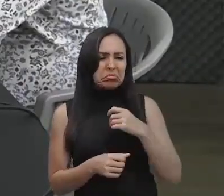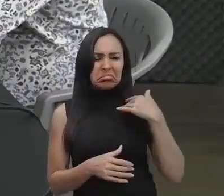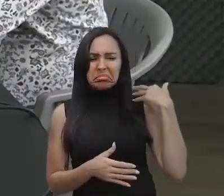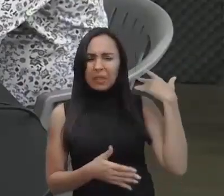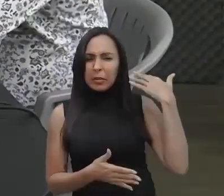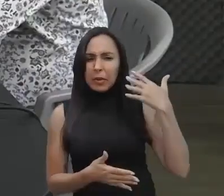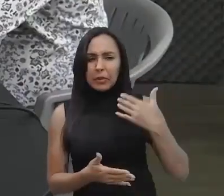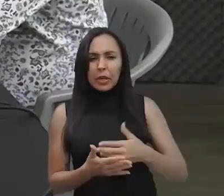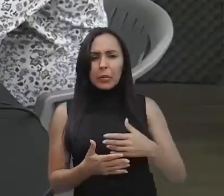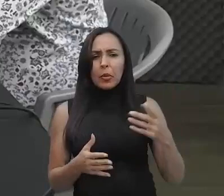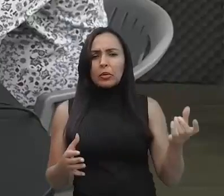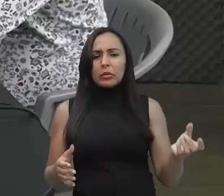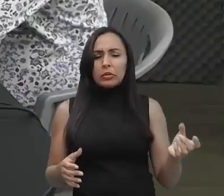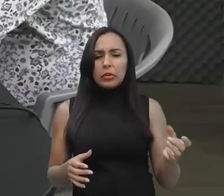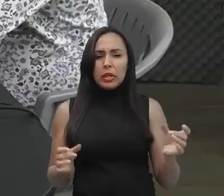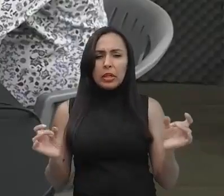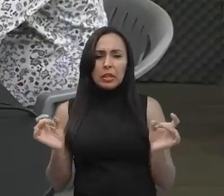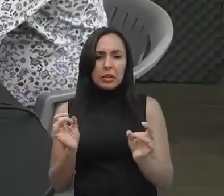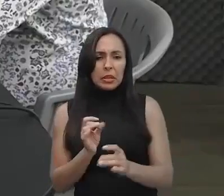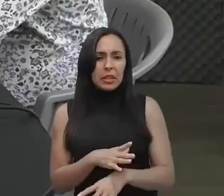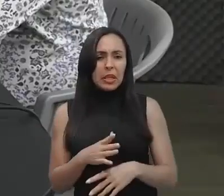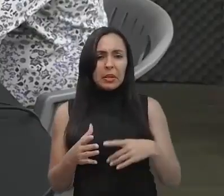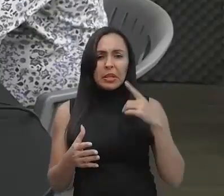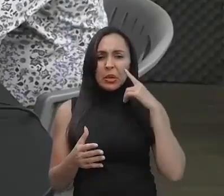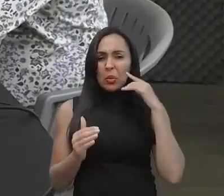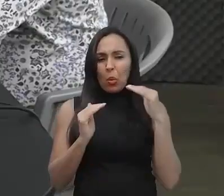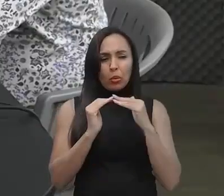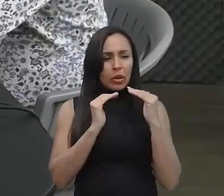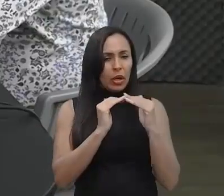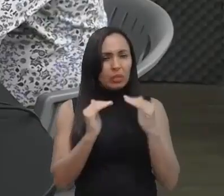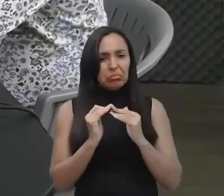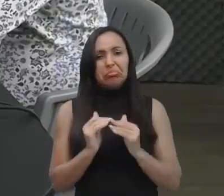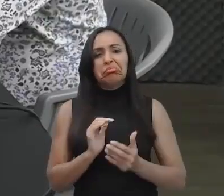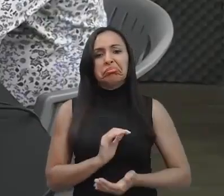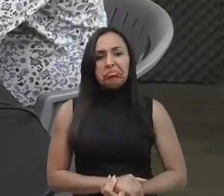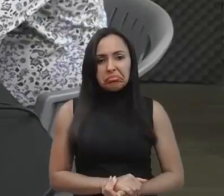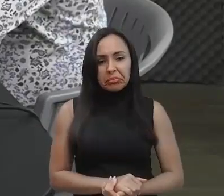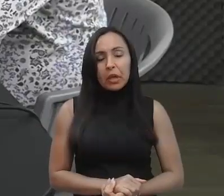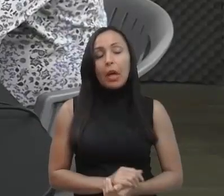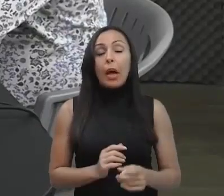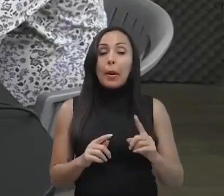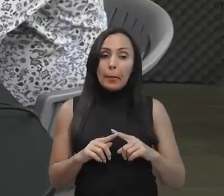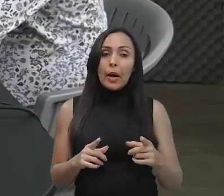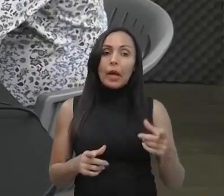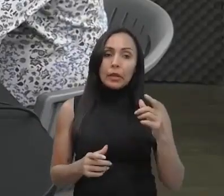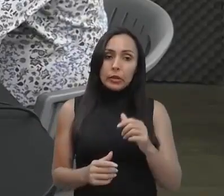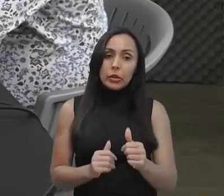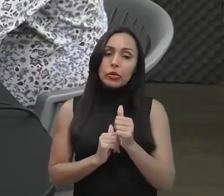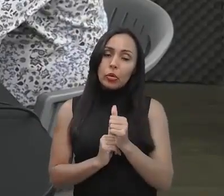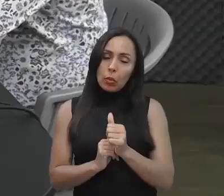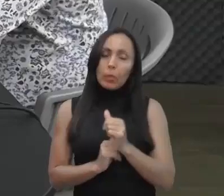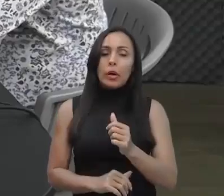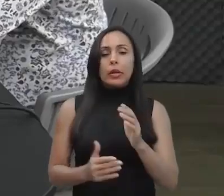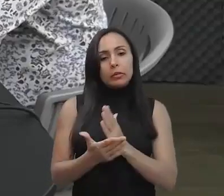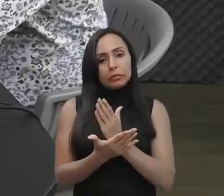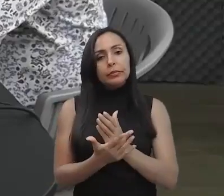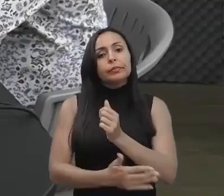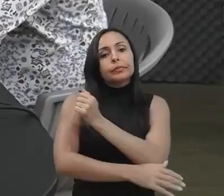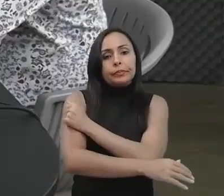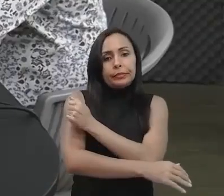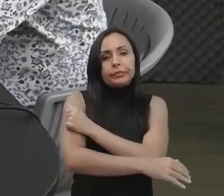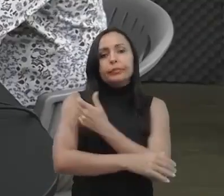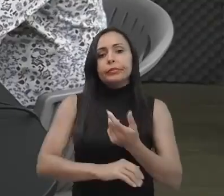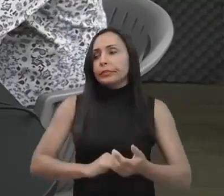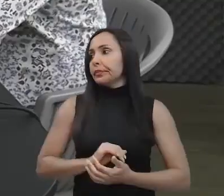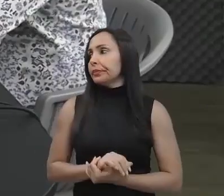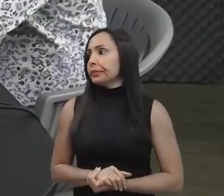Facebook eu perdi contato sabe mas a gente acompanha alguns estudantes sim sabe e realmente vida se transformam ali é incrível